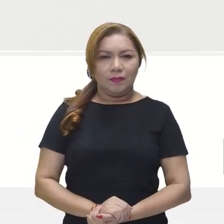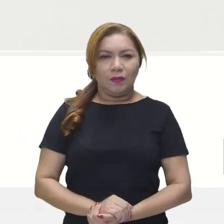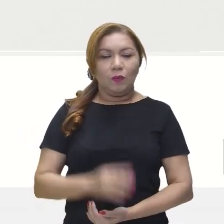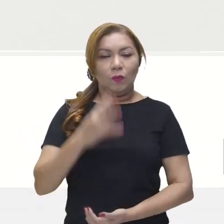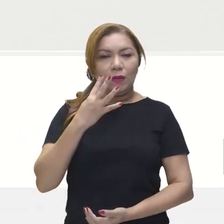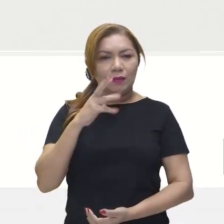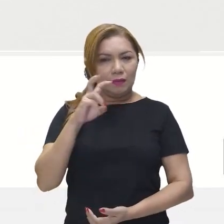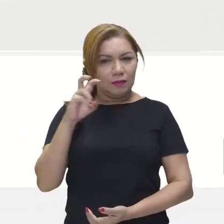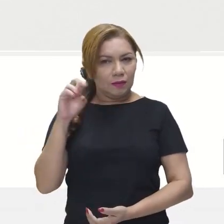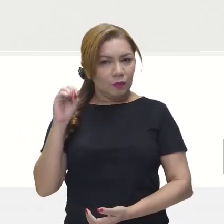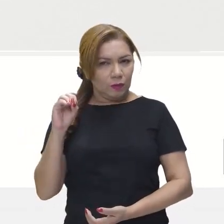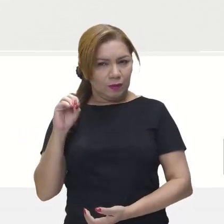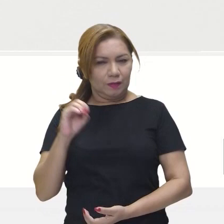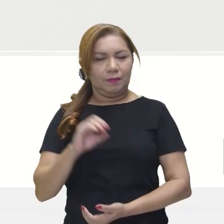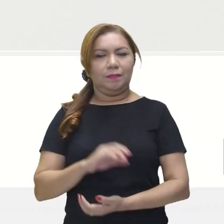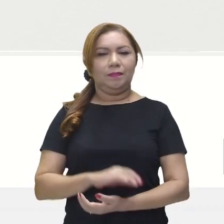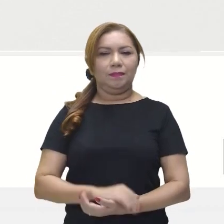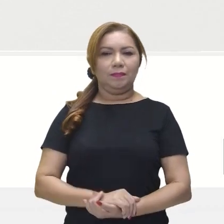450.